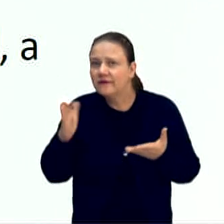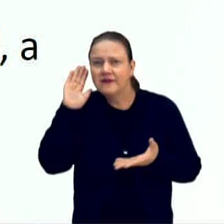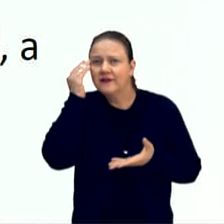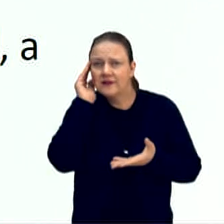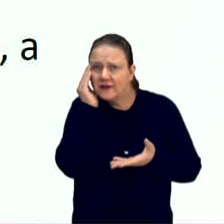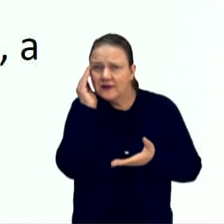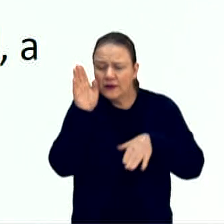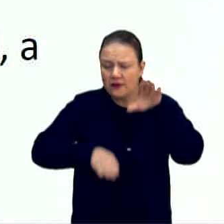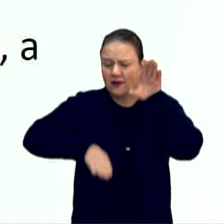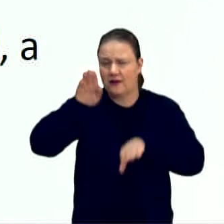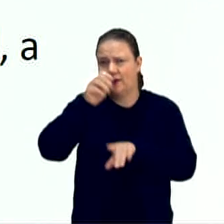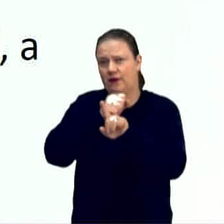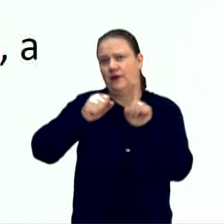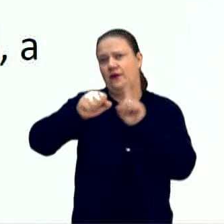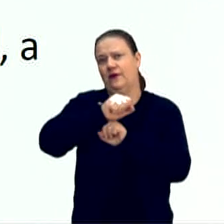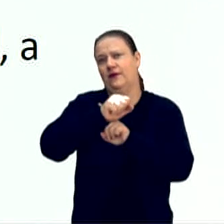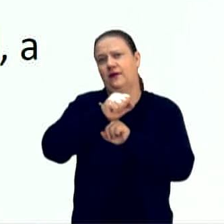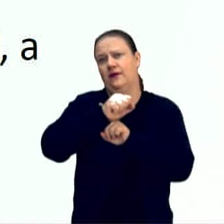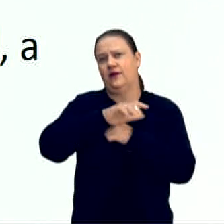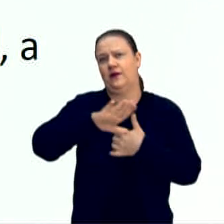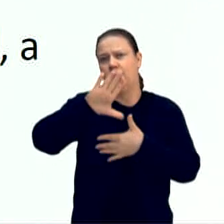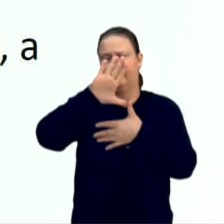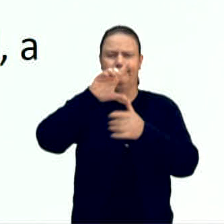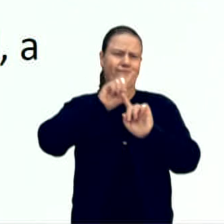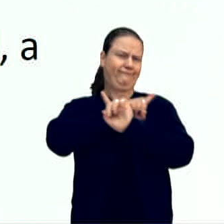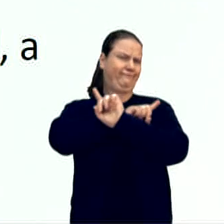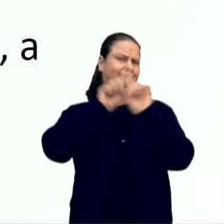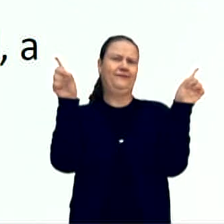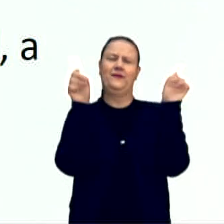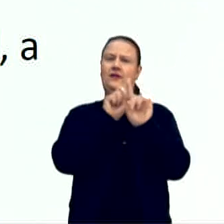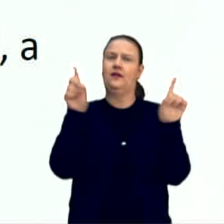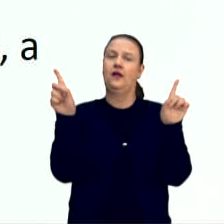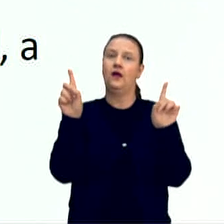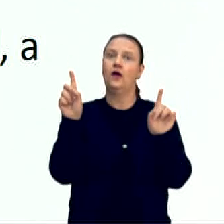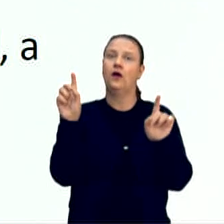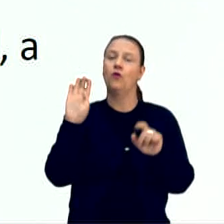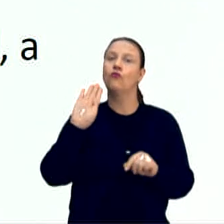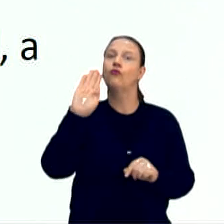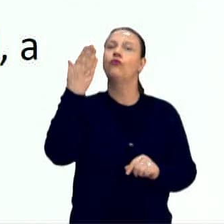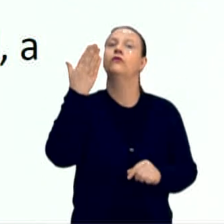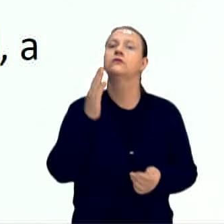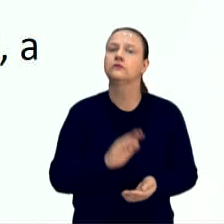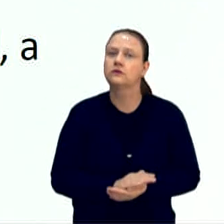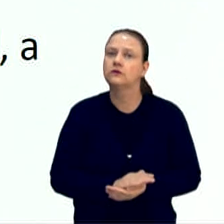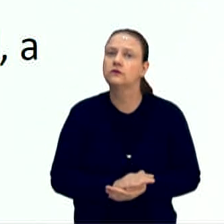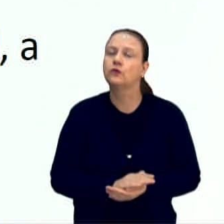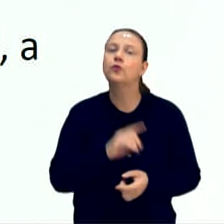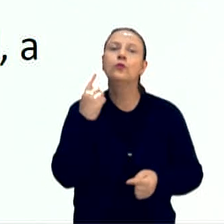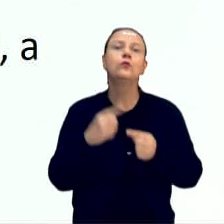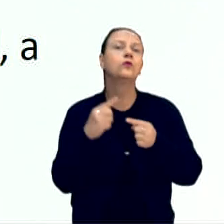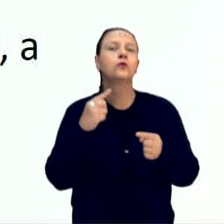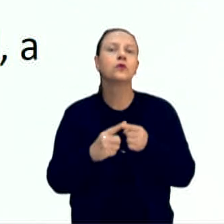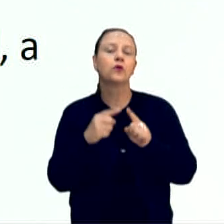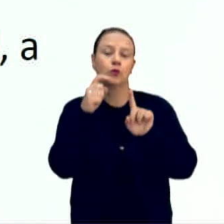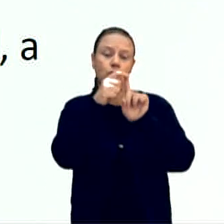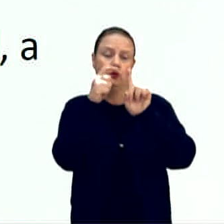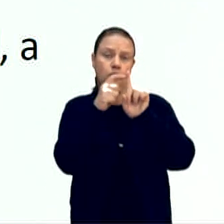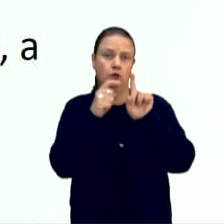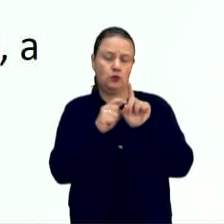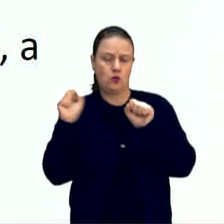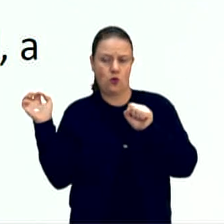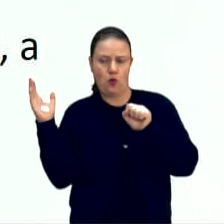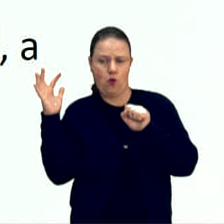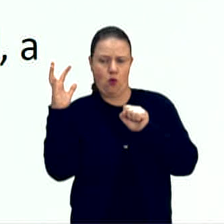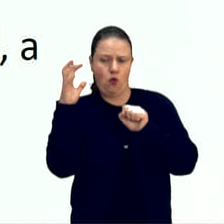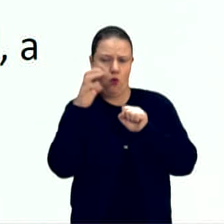a desigualdade social na América? Claro que não, pois é justamente o que eu falei antes. O tipo de colonização é